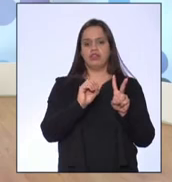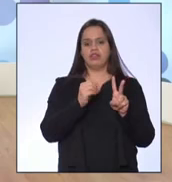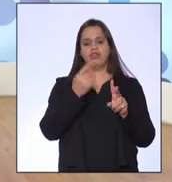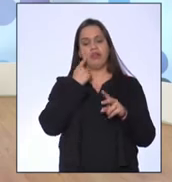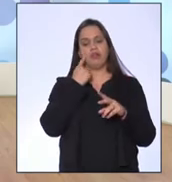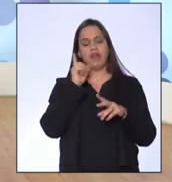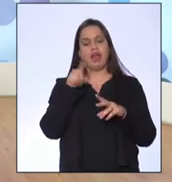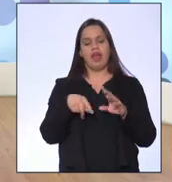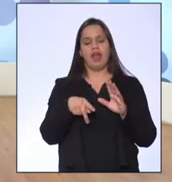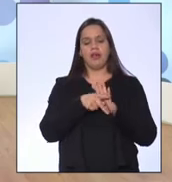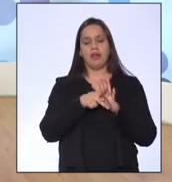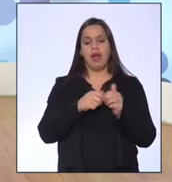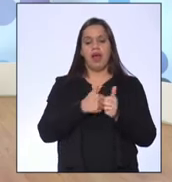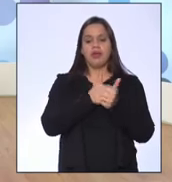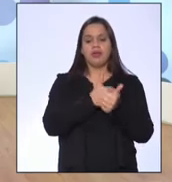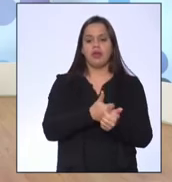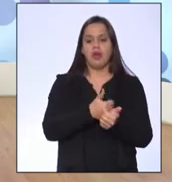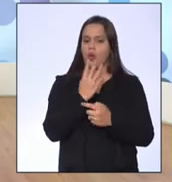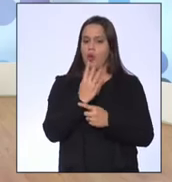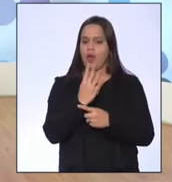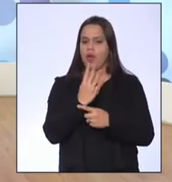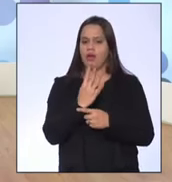só, aproximadamente